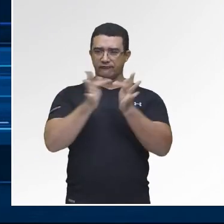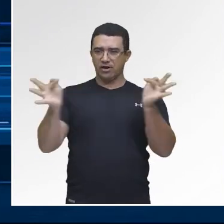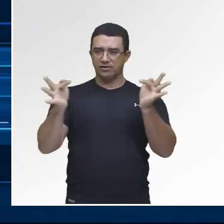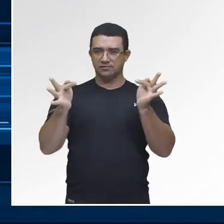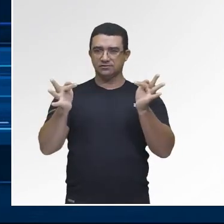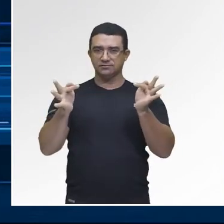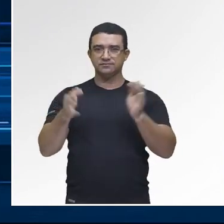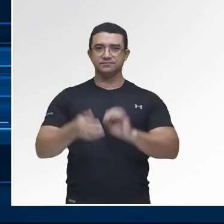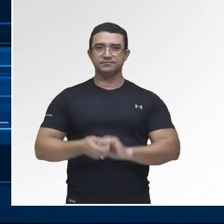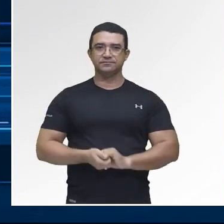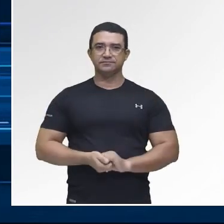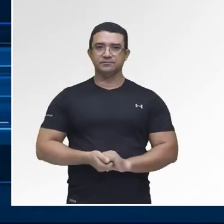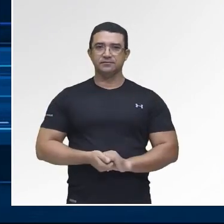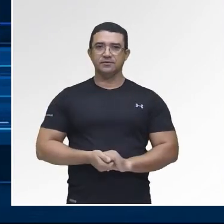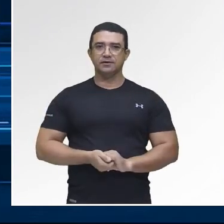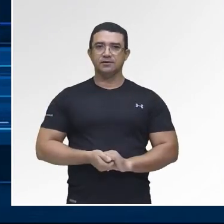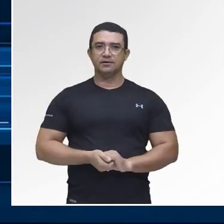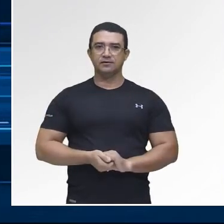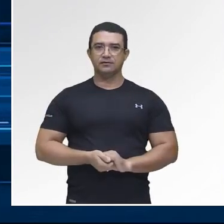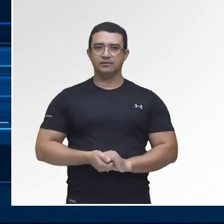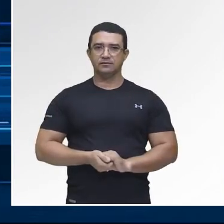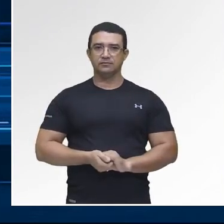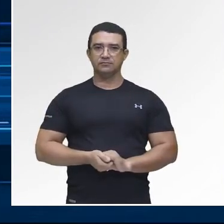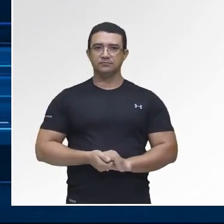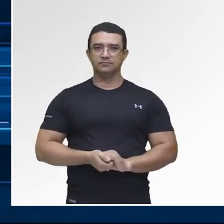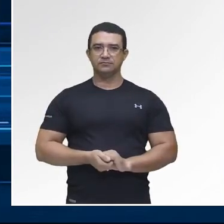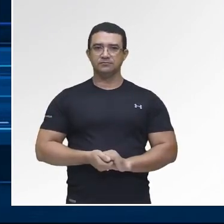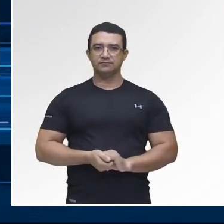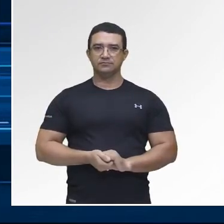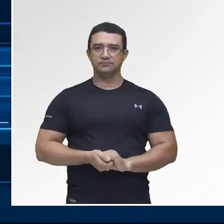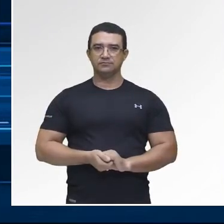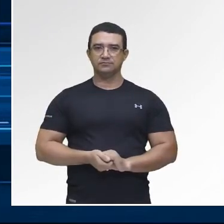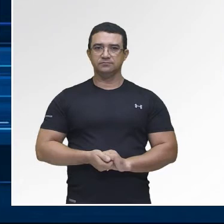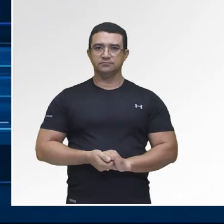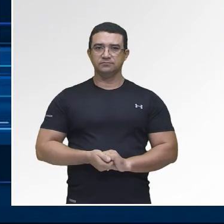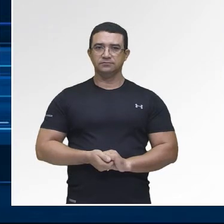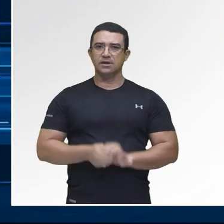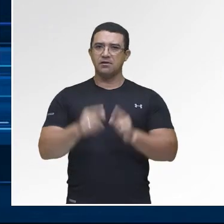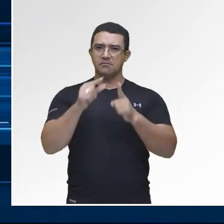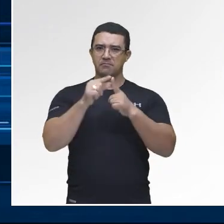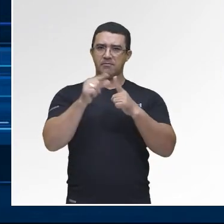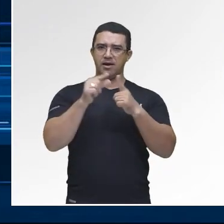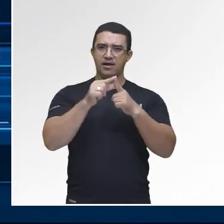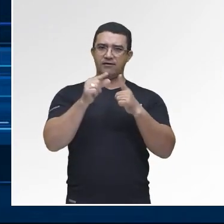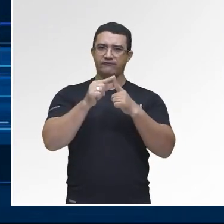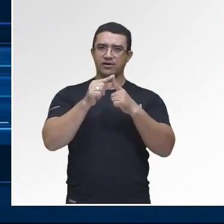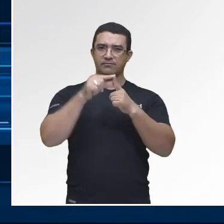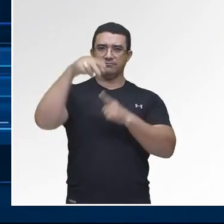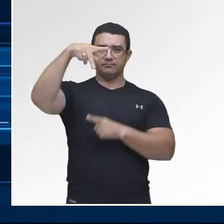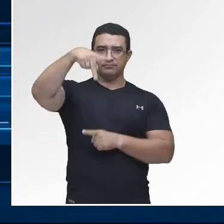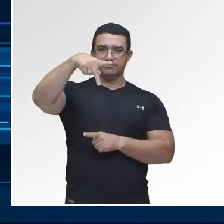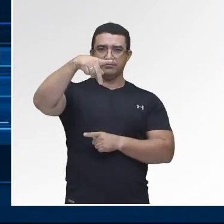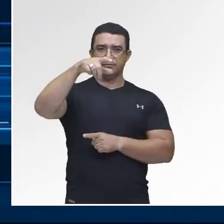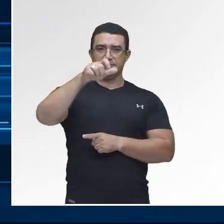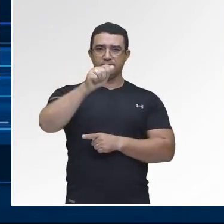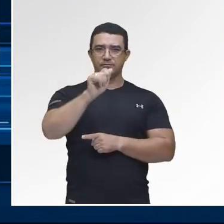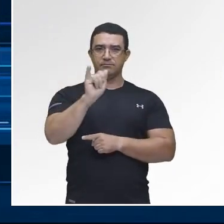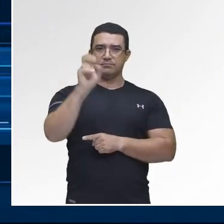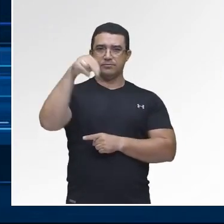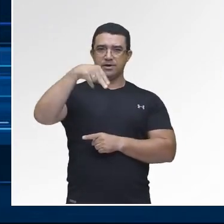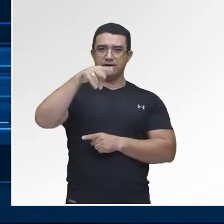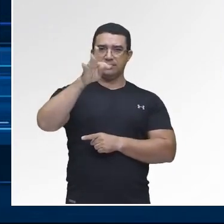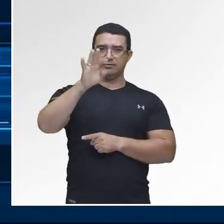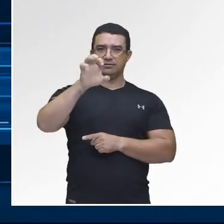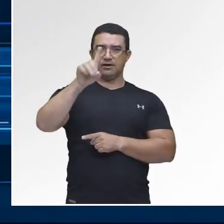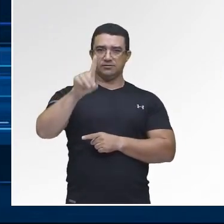chama atenção para a palavrinha painted. Palavrinha, gente, pode variar a pronúncia, tá, gente? Pode ser painted